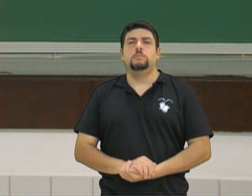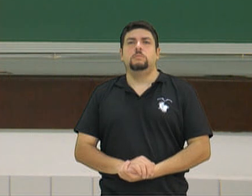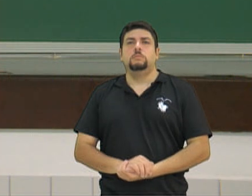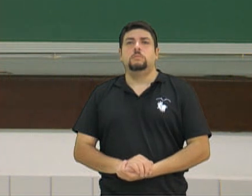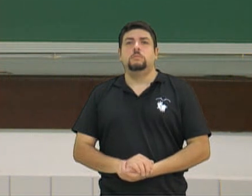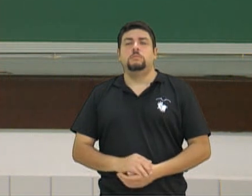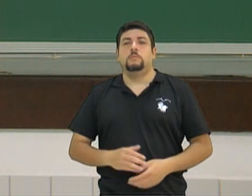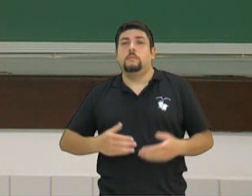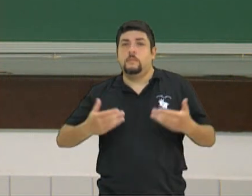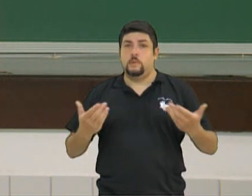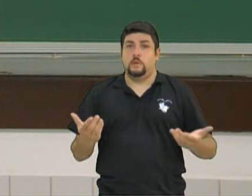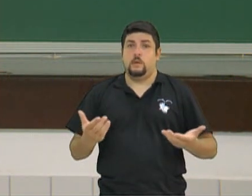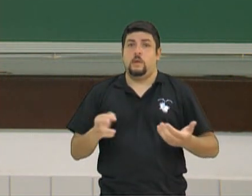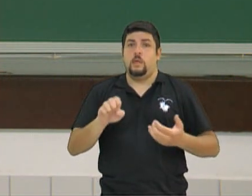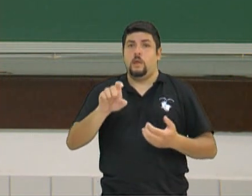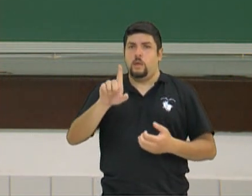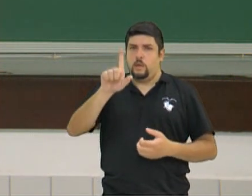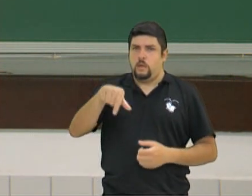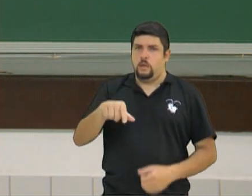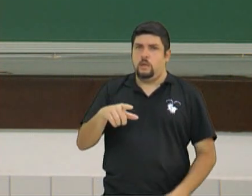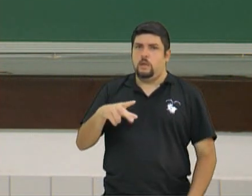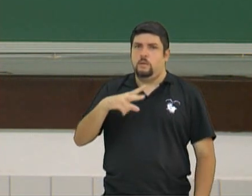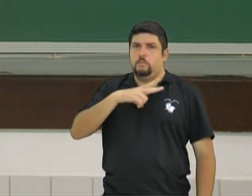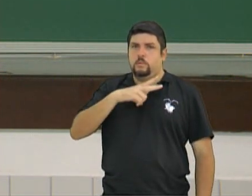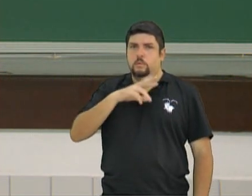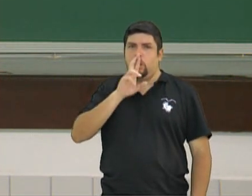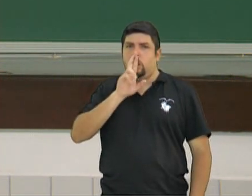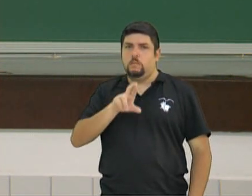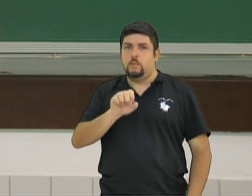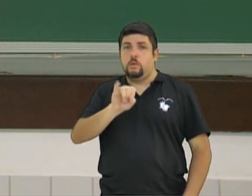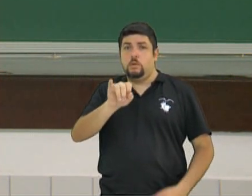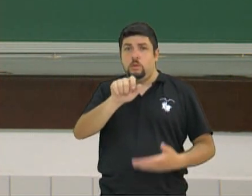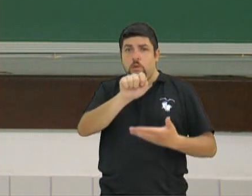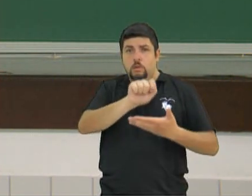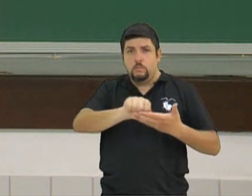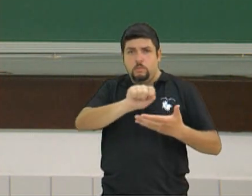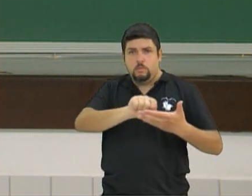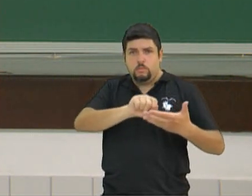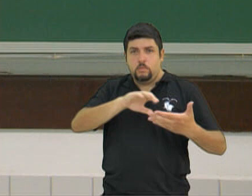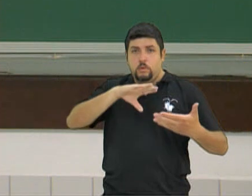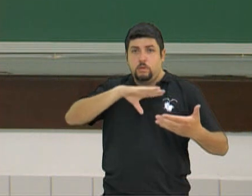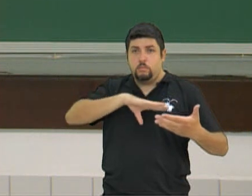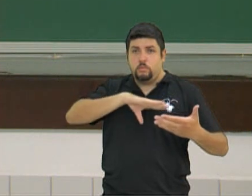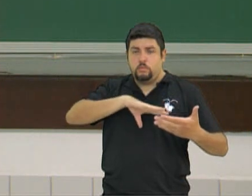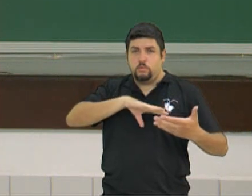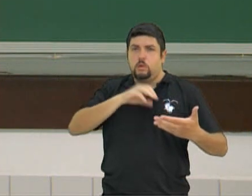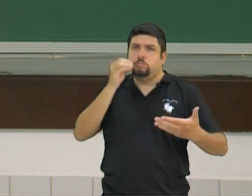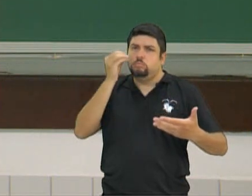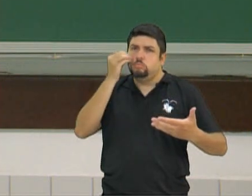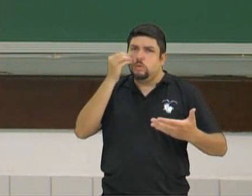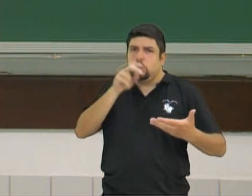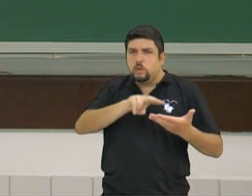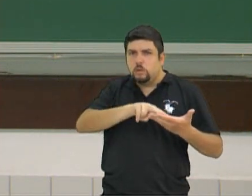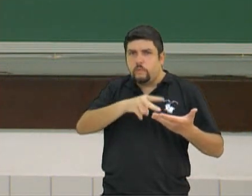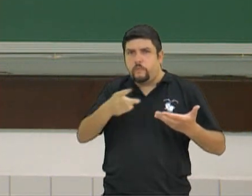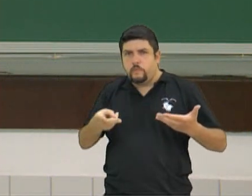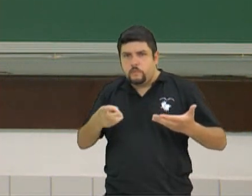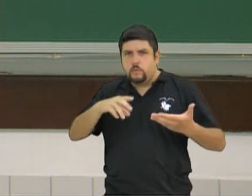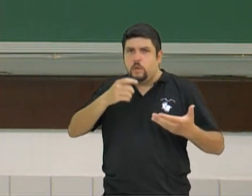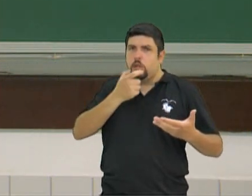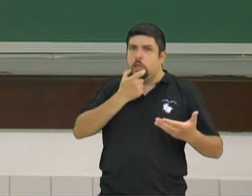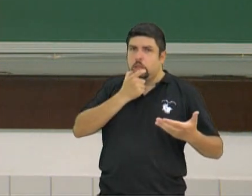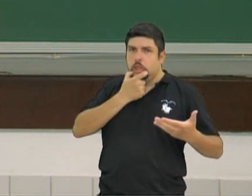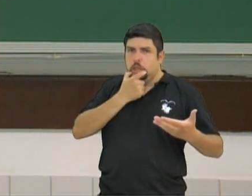Bom, era uma resposta pessoal, cada um colocou a sua. Se você fez em português, busque aquela prática de passar para o inglês, que você está aprendendo vocabulário,